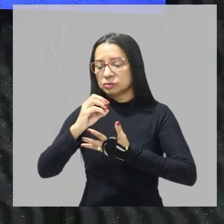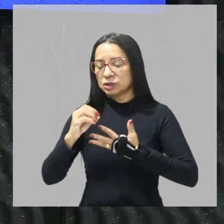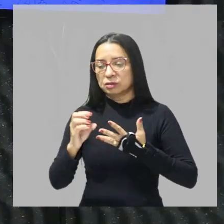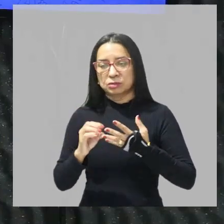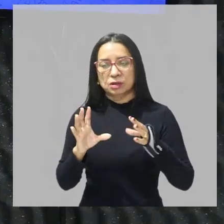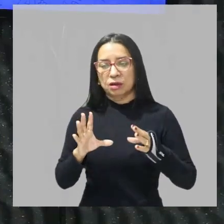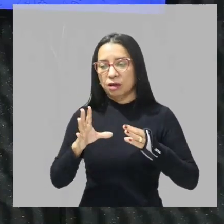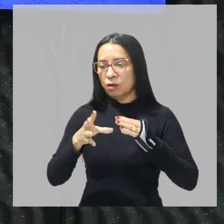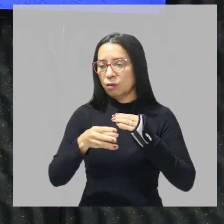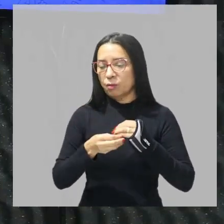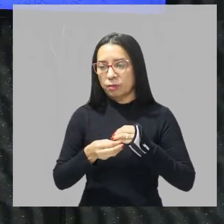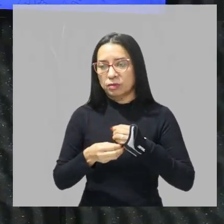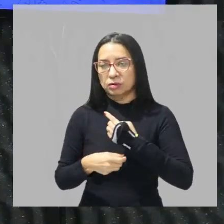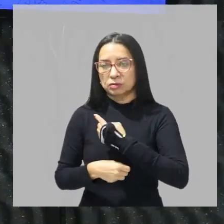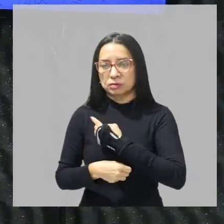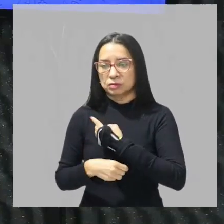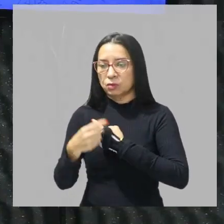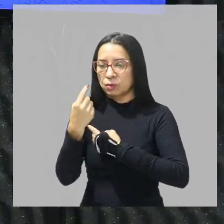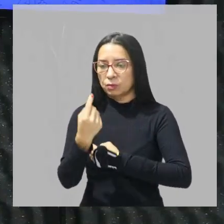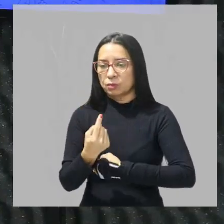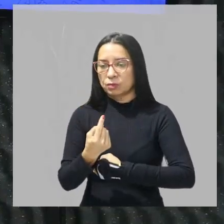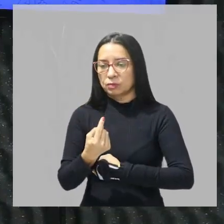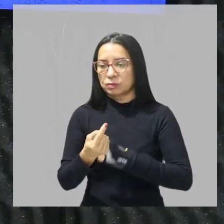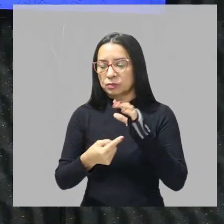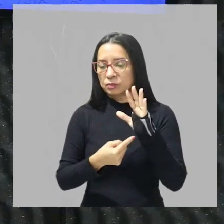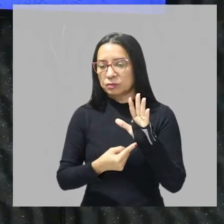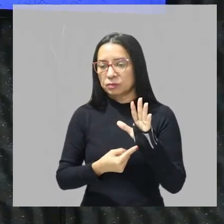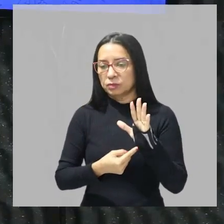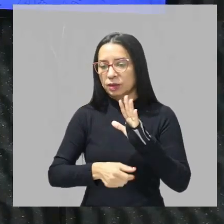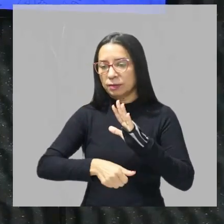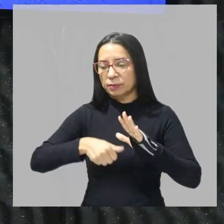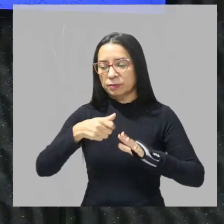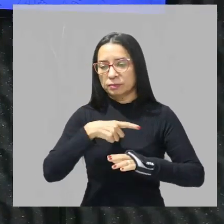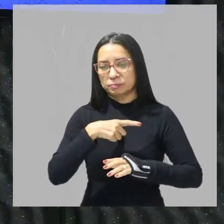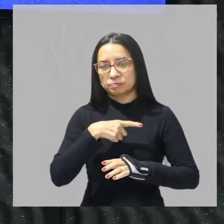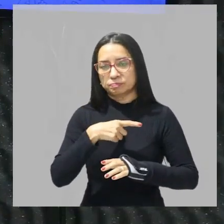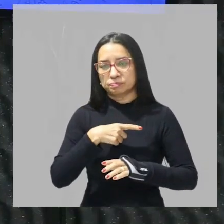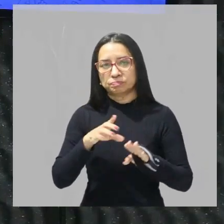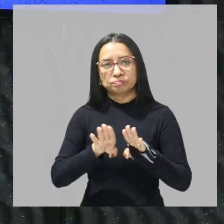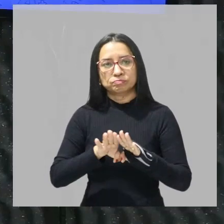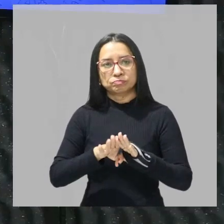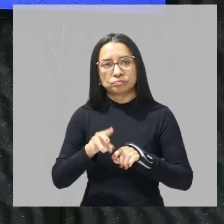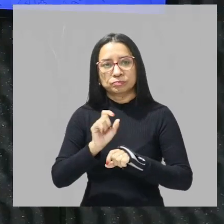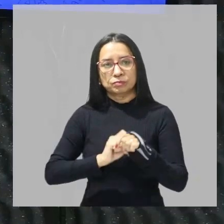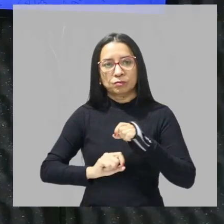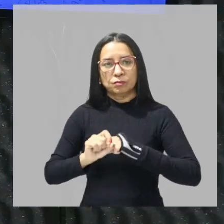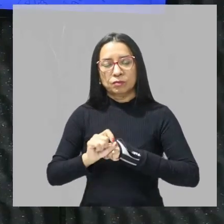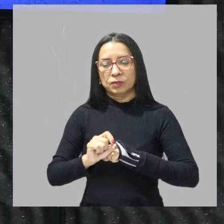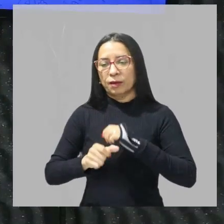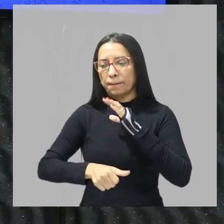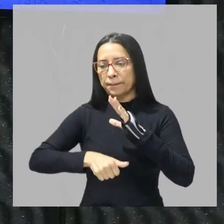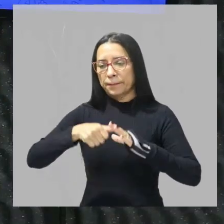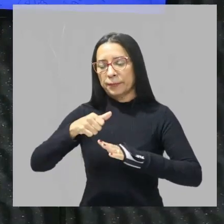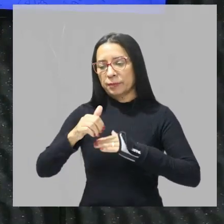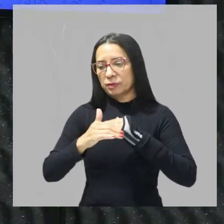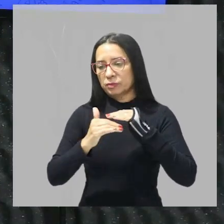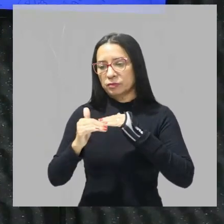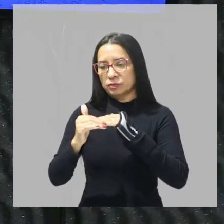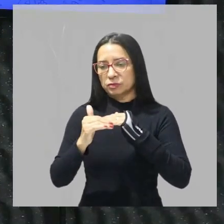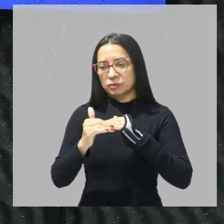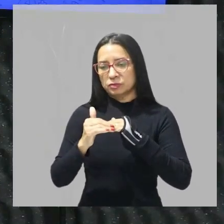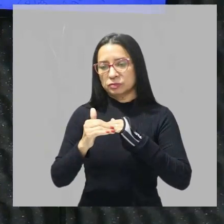e destaquei uma. Eu posso destacar essa primeira aqui, que tem também, ó, aqui, ó, primeiro nível trófico formado